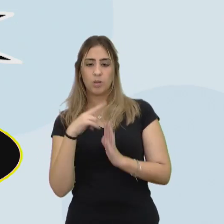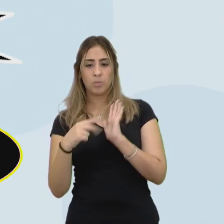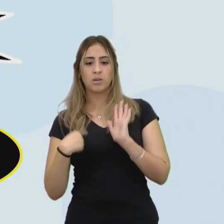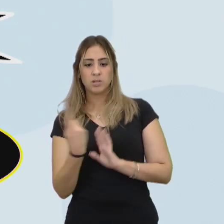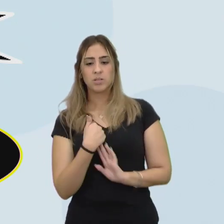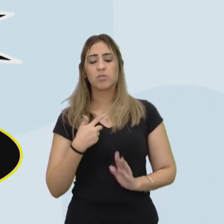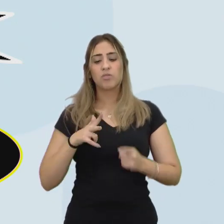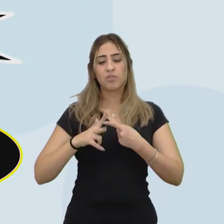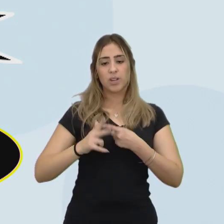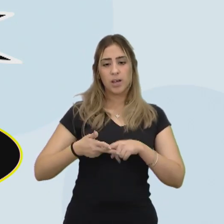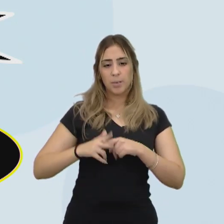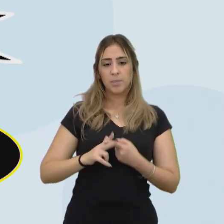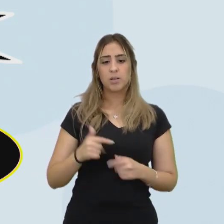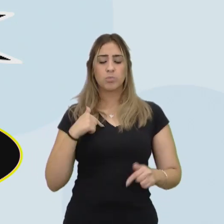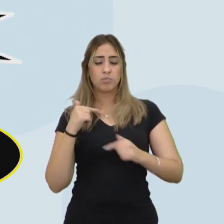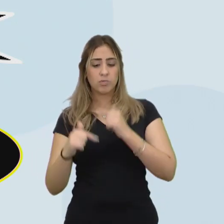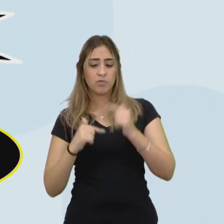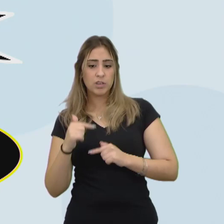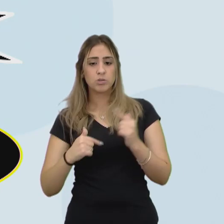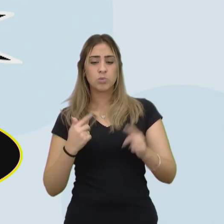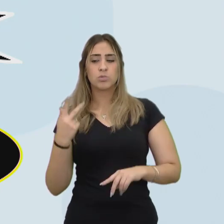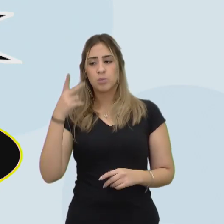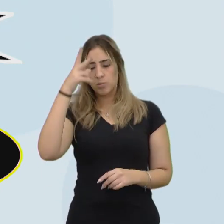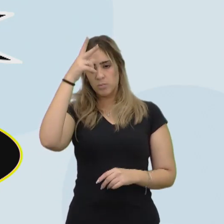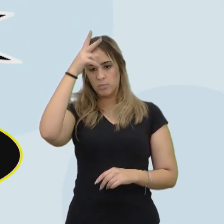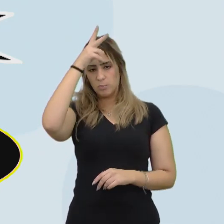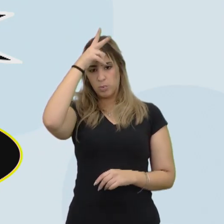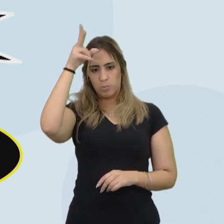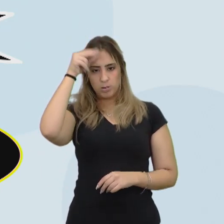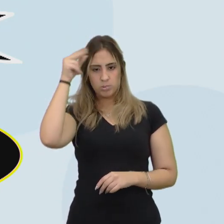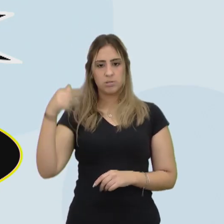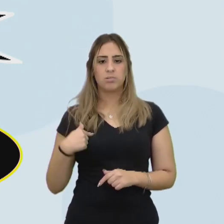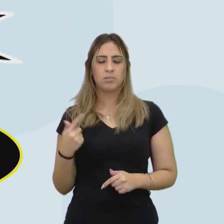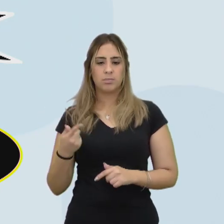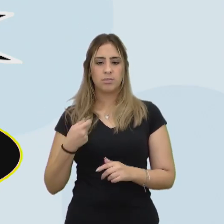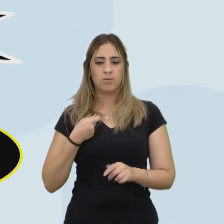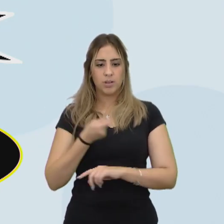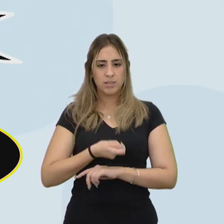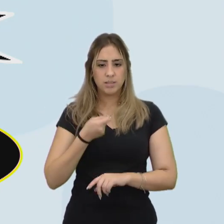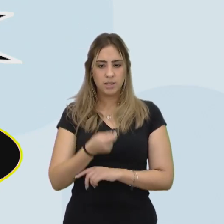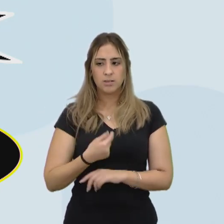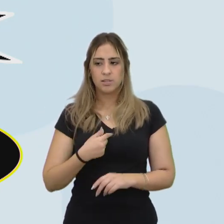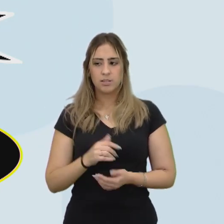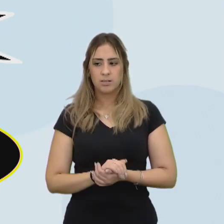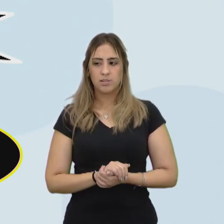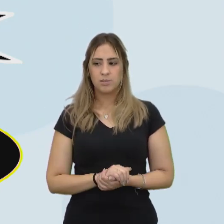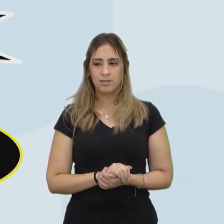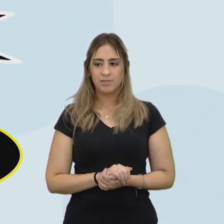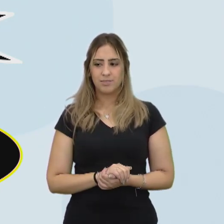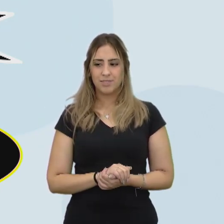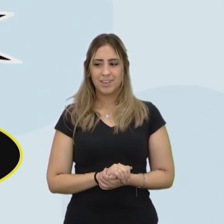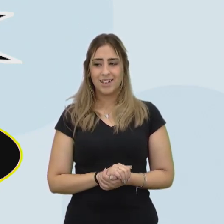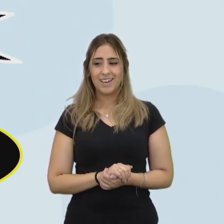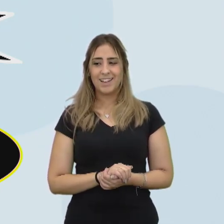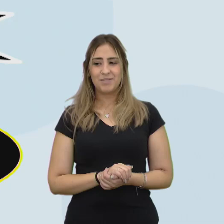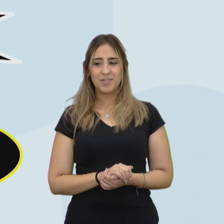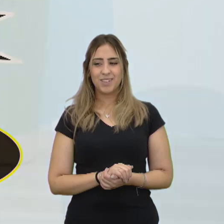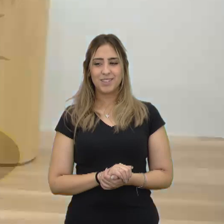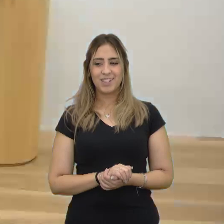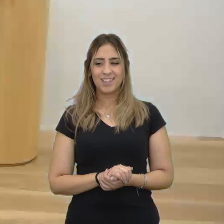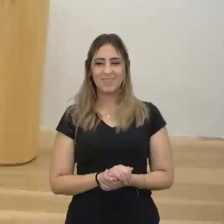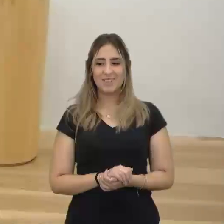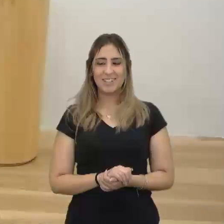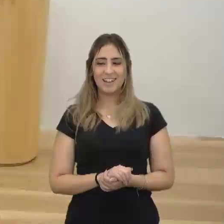fica com ferramentas, serviços públicos subfinanciados e ambiente degradado. Sabe o que é pior de tudo? Vamos aqui